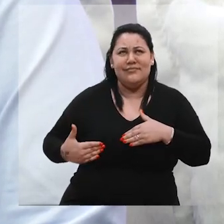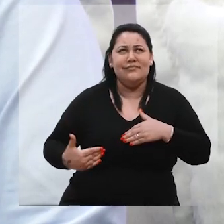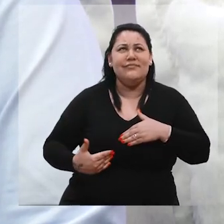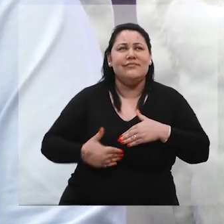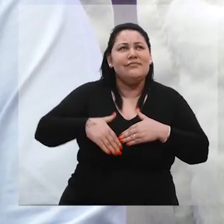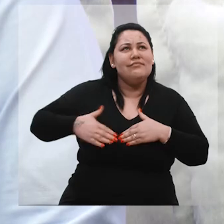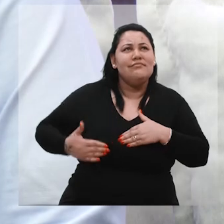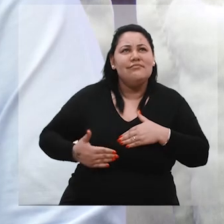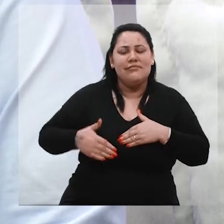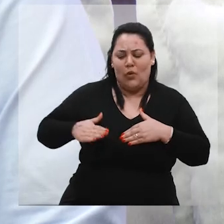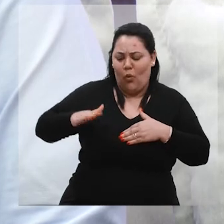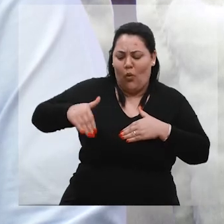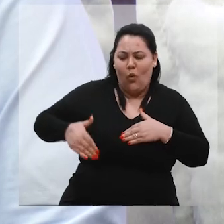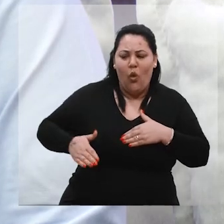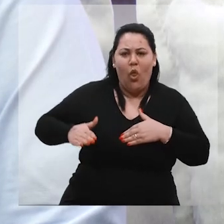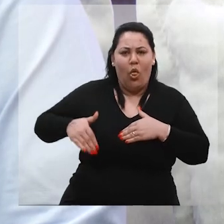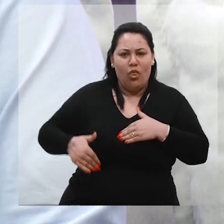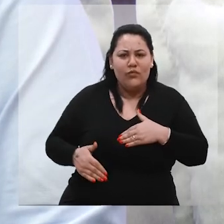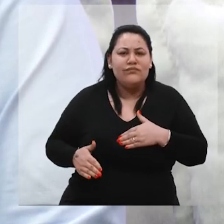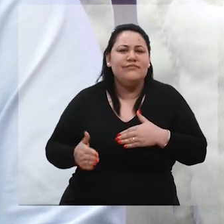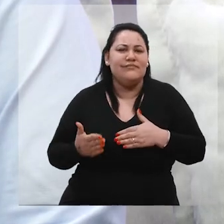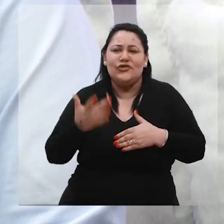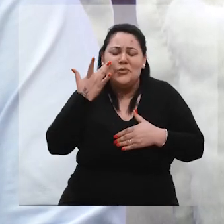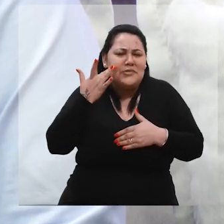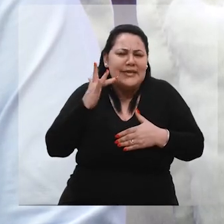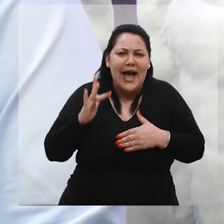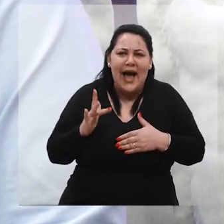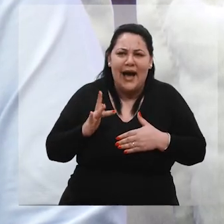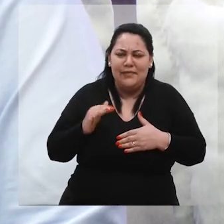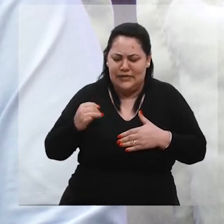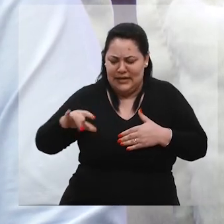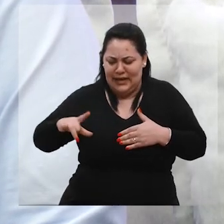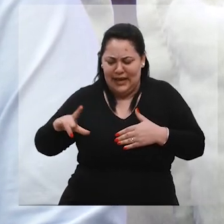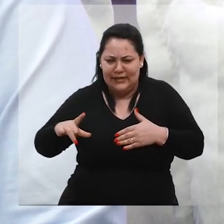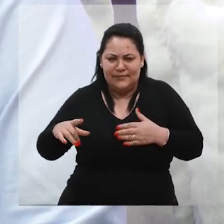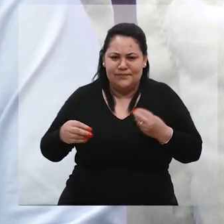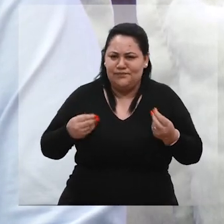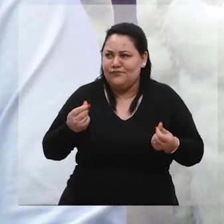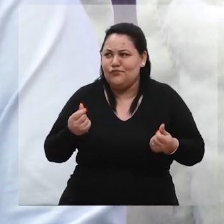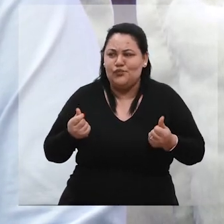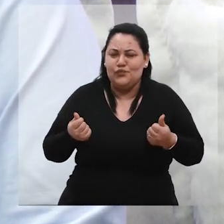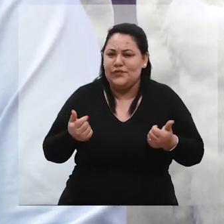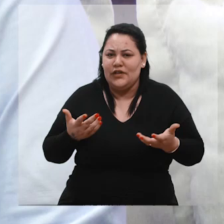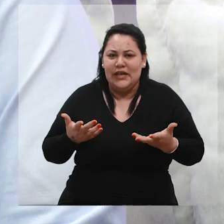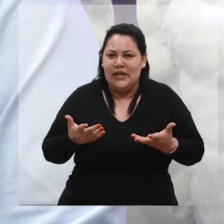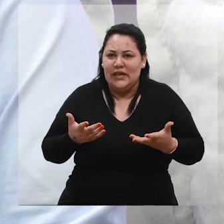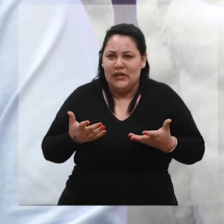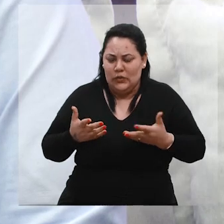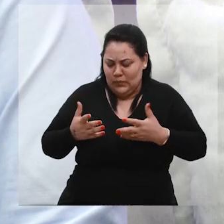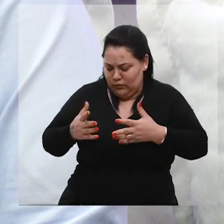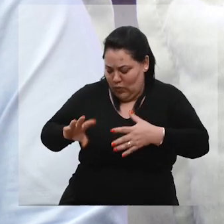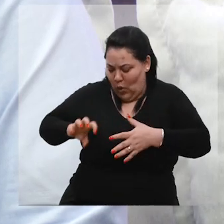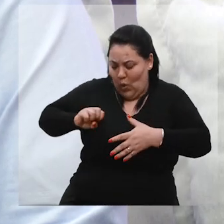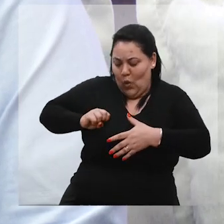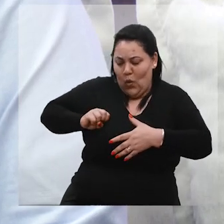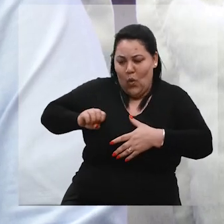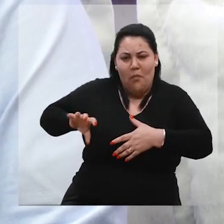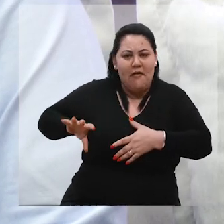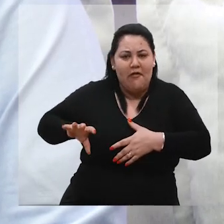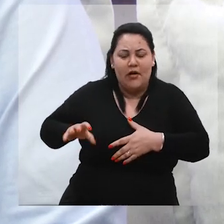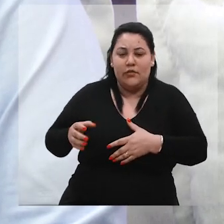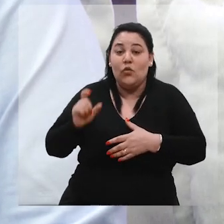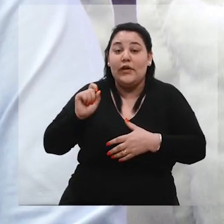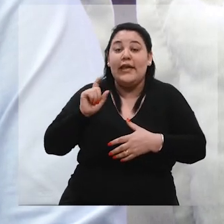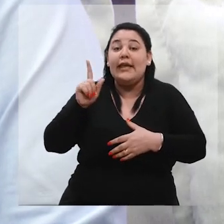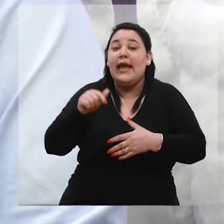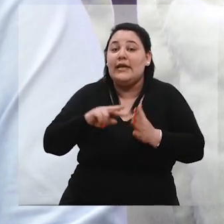algum abaulamento, né? Alguma voltinha assim para fora, ou se tem alguma coisa puxada, uma retração. Então, assim, o